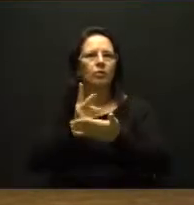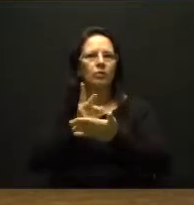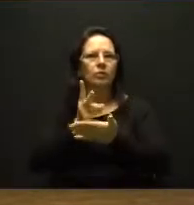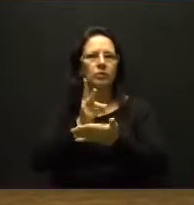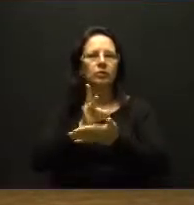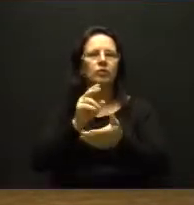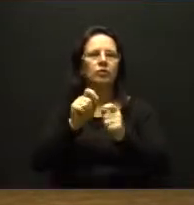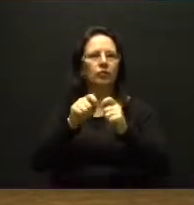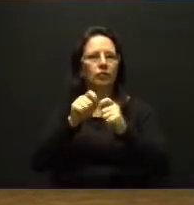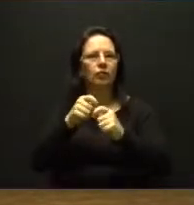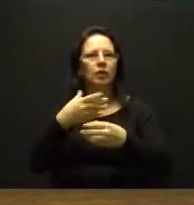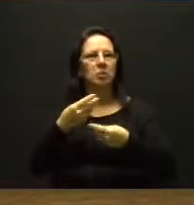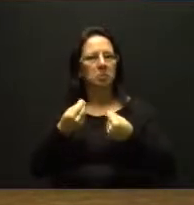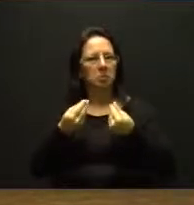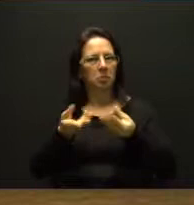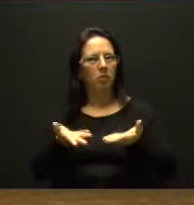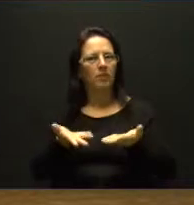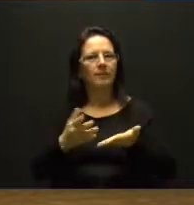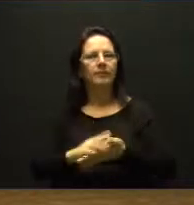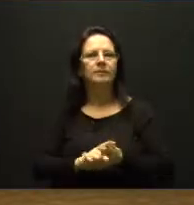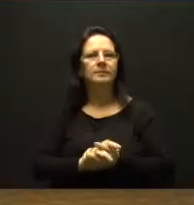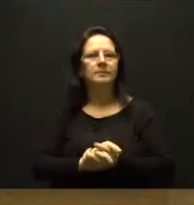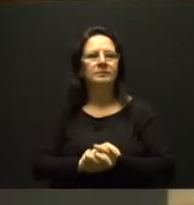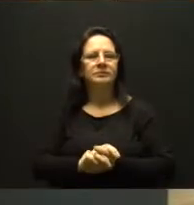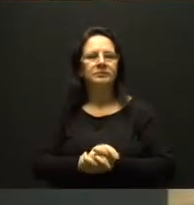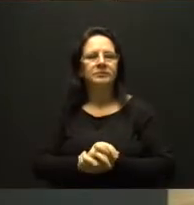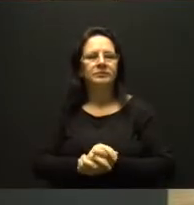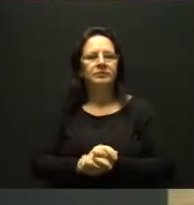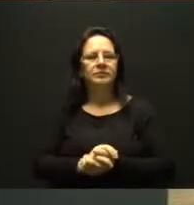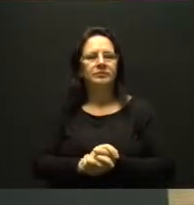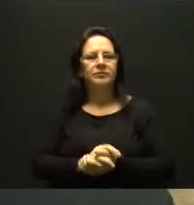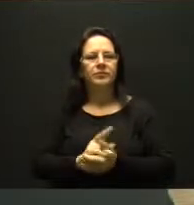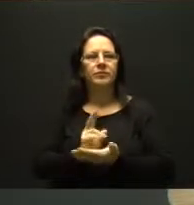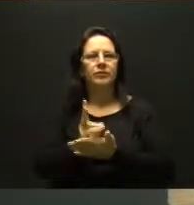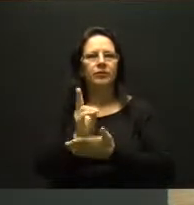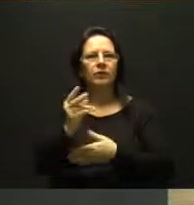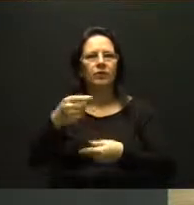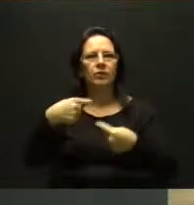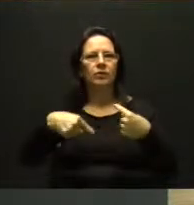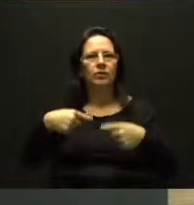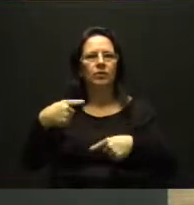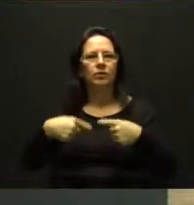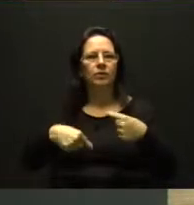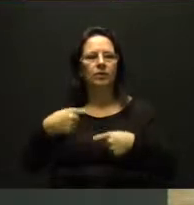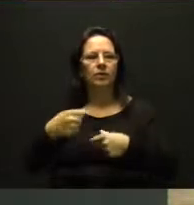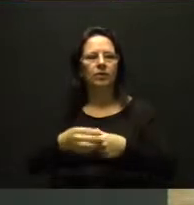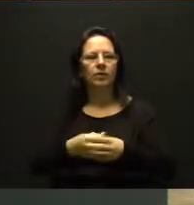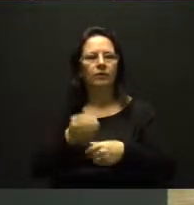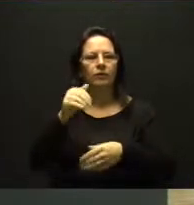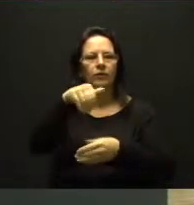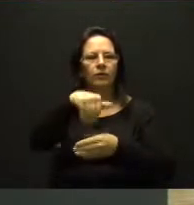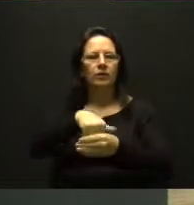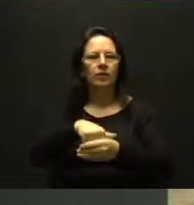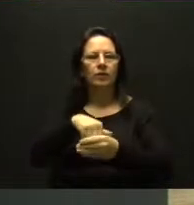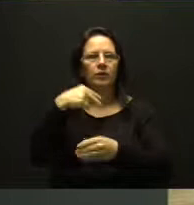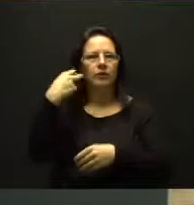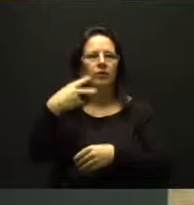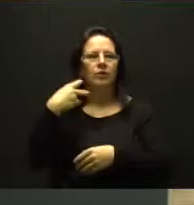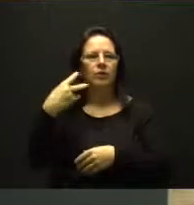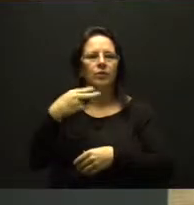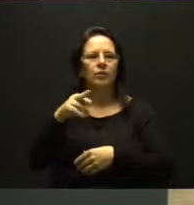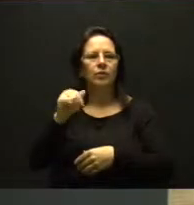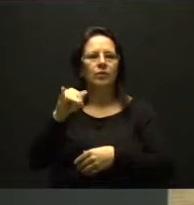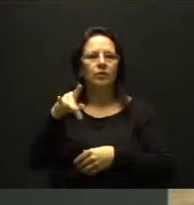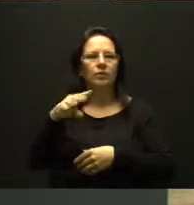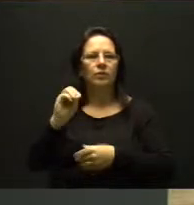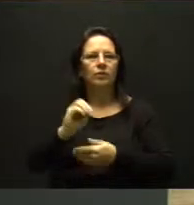efetuado com qualidade obrigado seu presidente só isso continua em discussão em rotação com a palavra o vereador ricardo